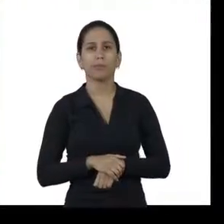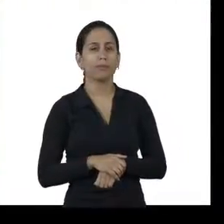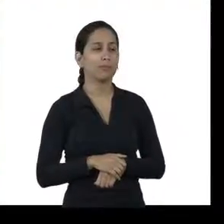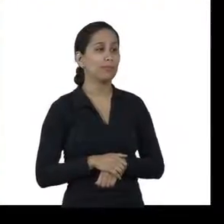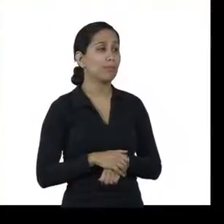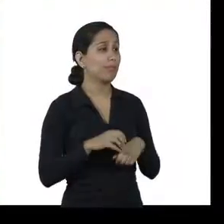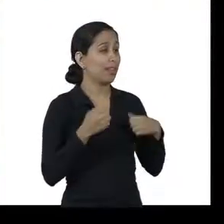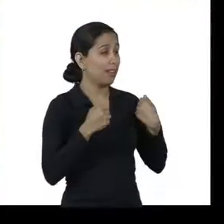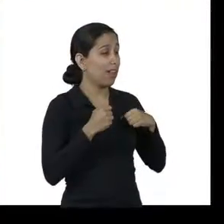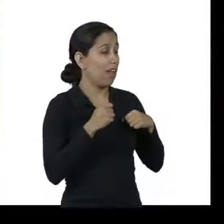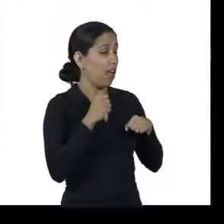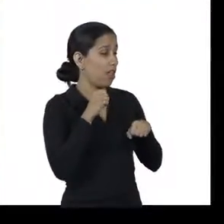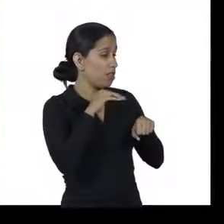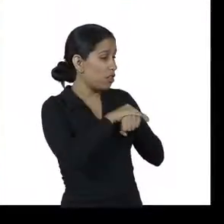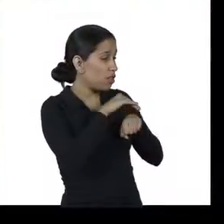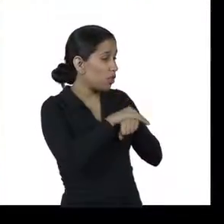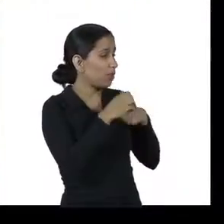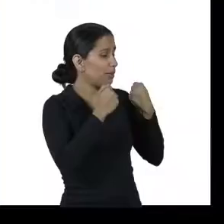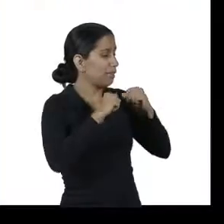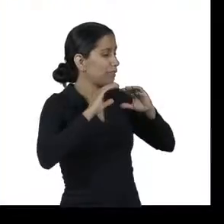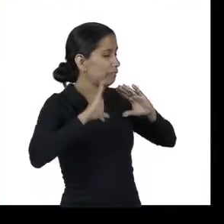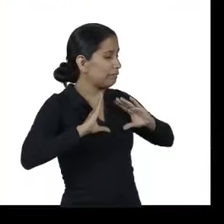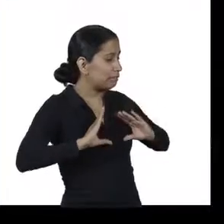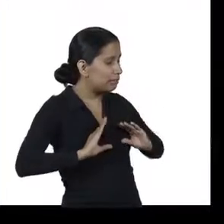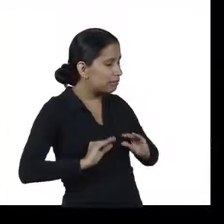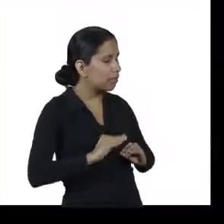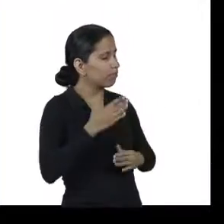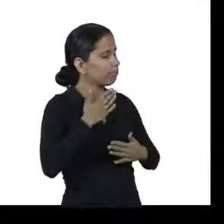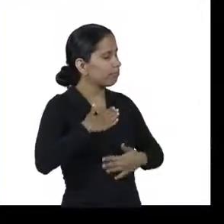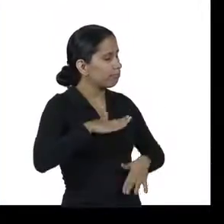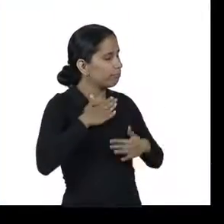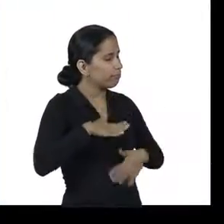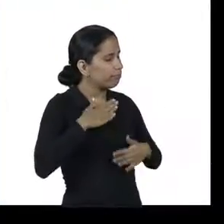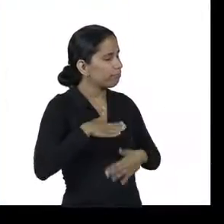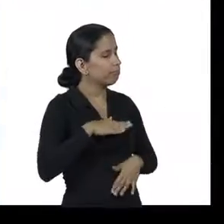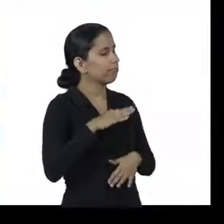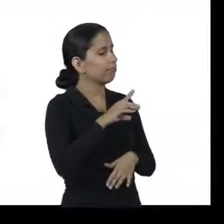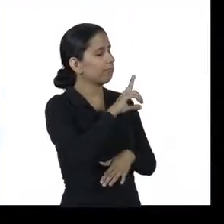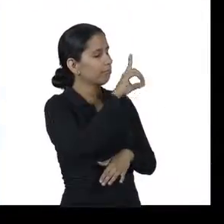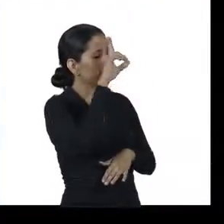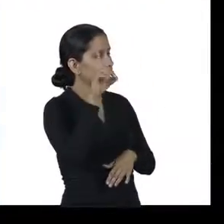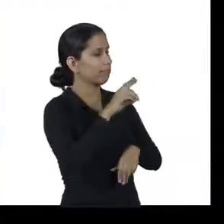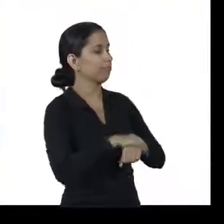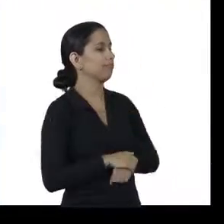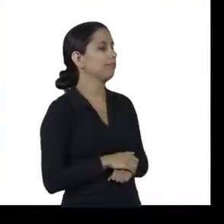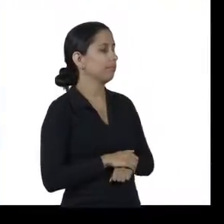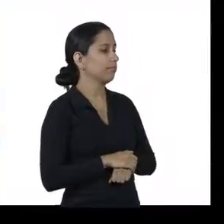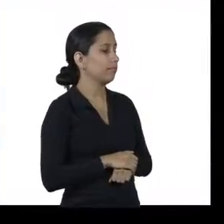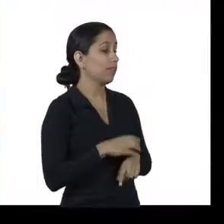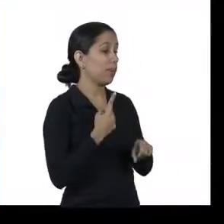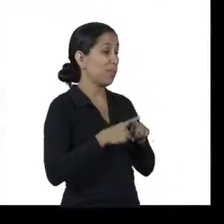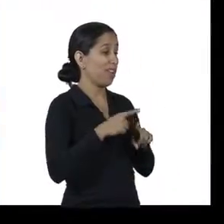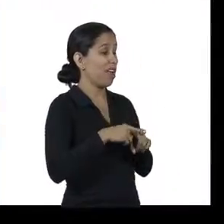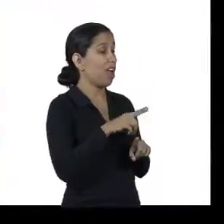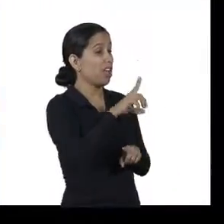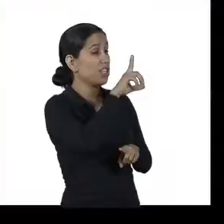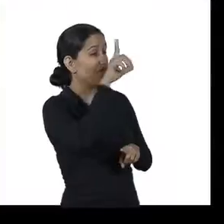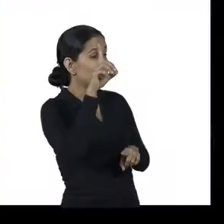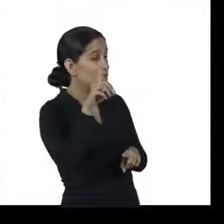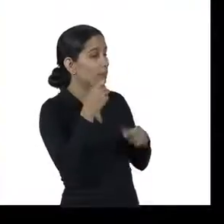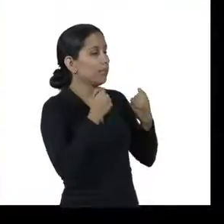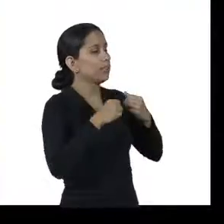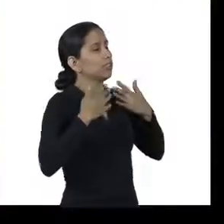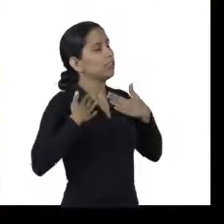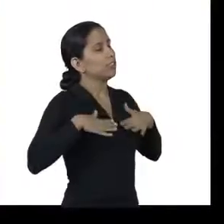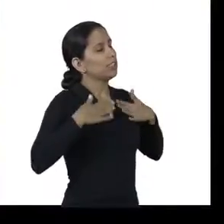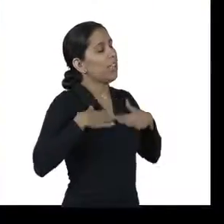bem à noite, você tem que descansar bem durante o dia. Então isso nós temos um turno, realmente turno, e durante o dia nós descansamos para trabalhar à noite.